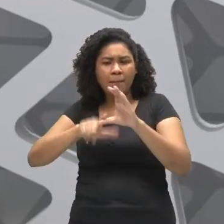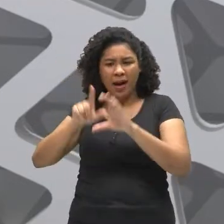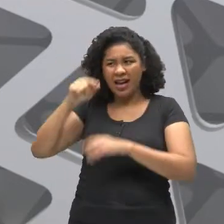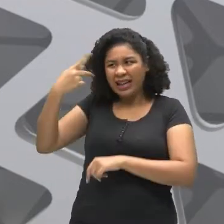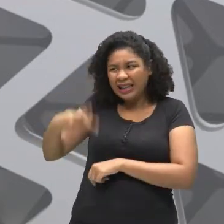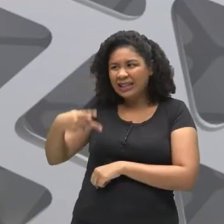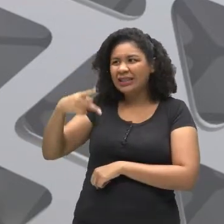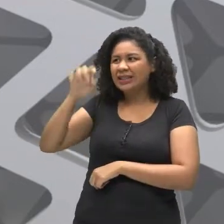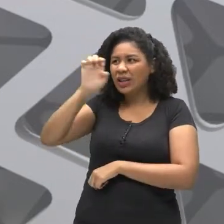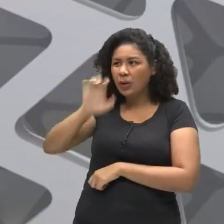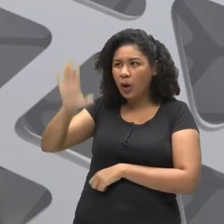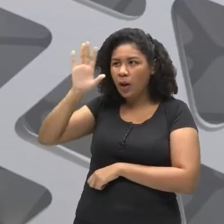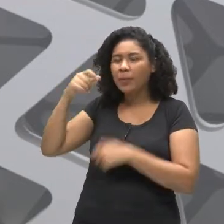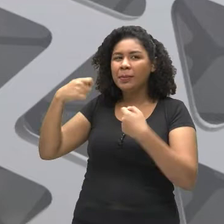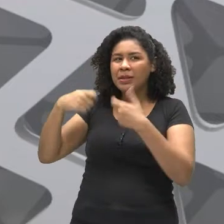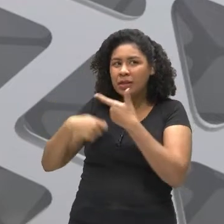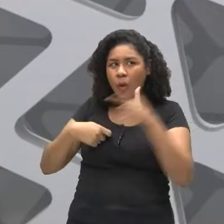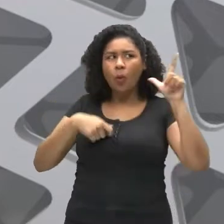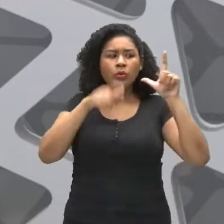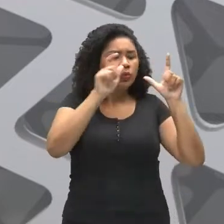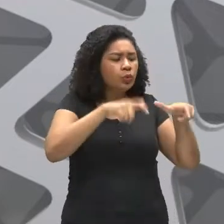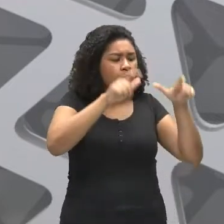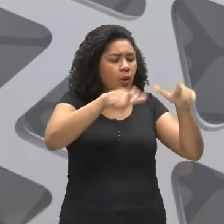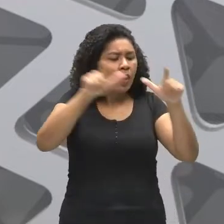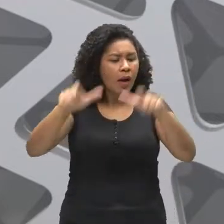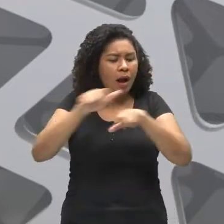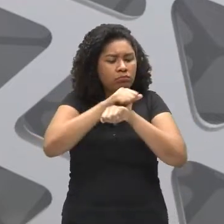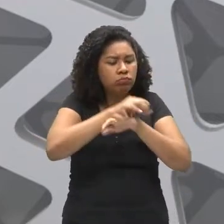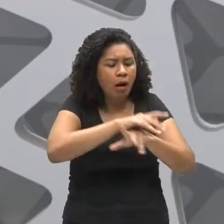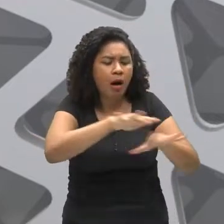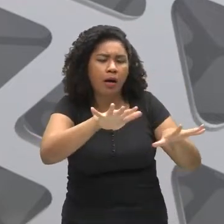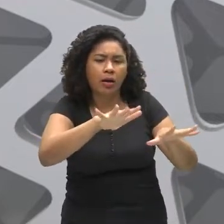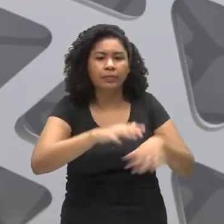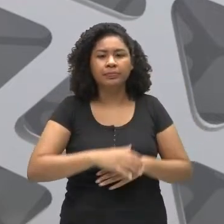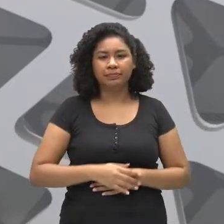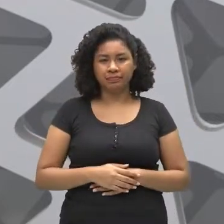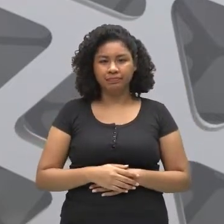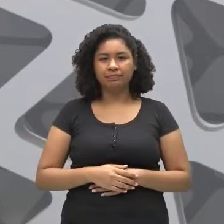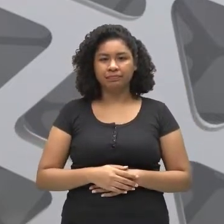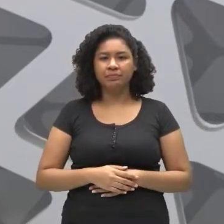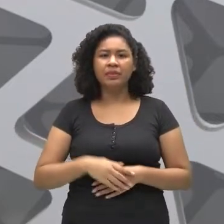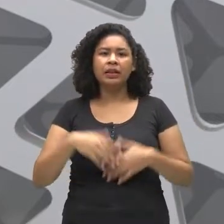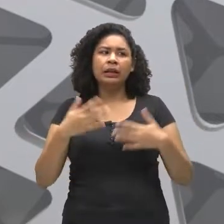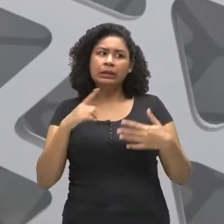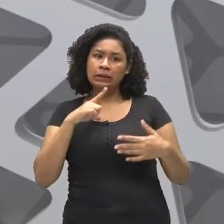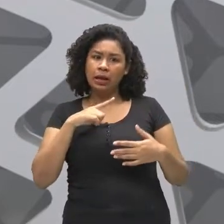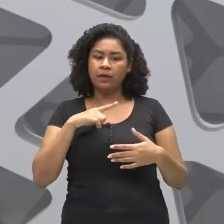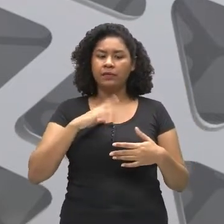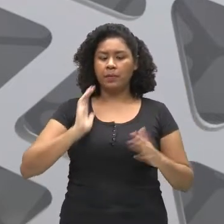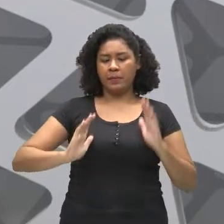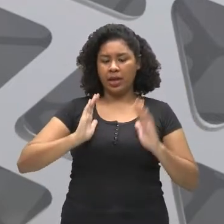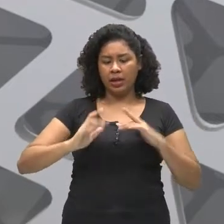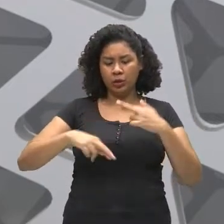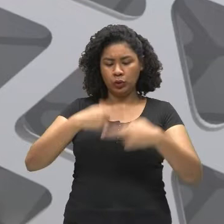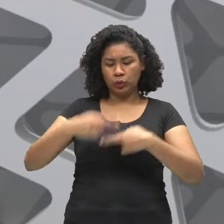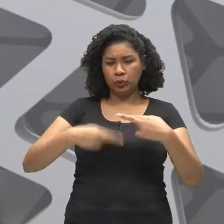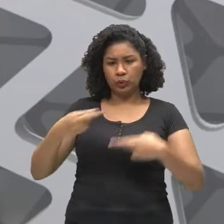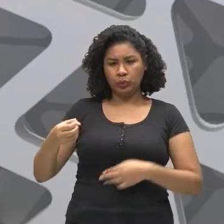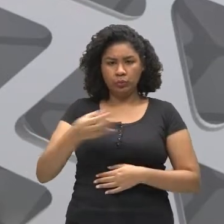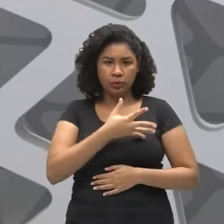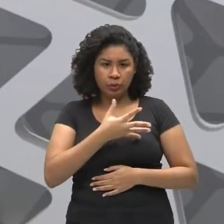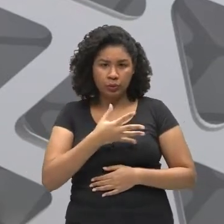que vislumbrar outros lugares. O que acontece paralelo ao Renascimento, ao humanismo,